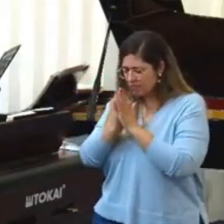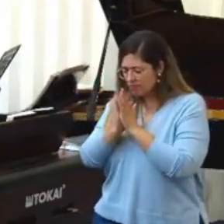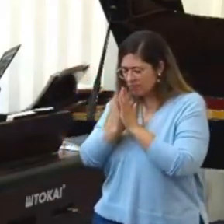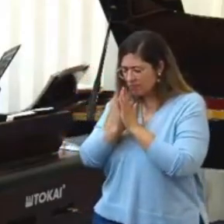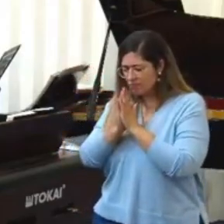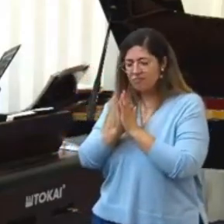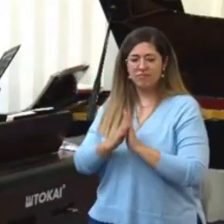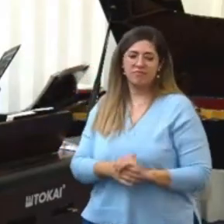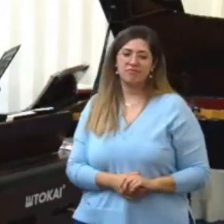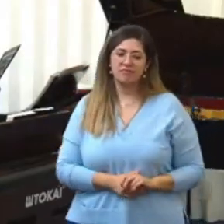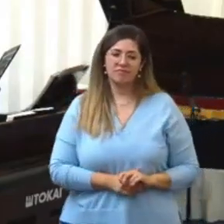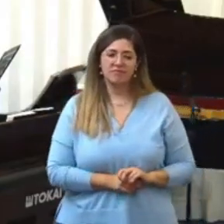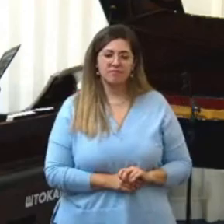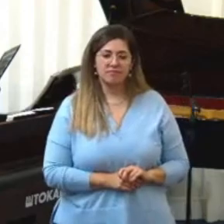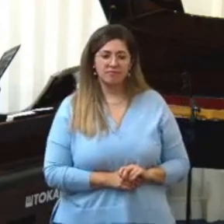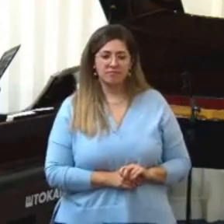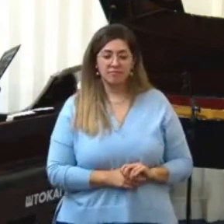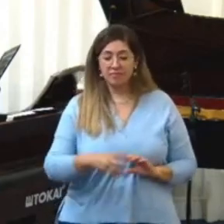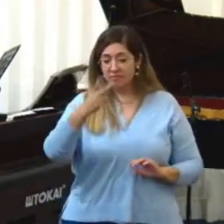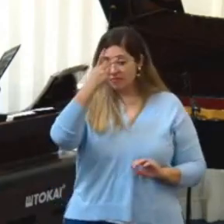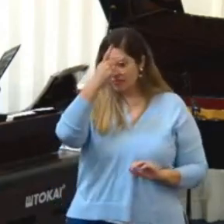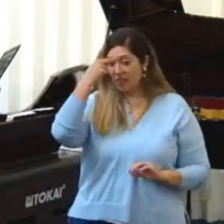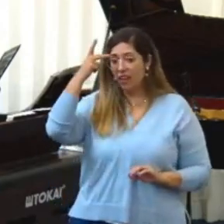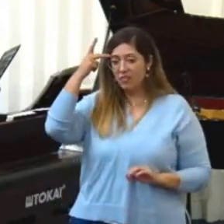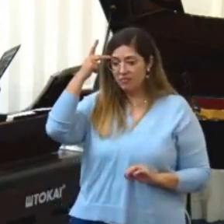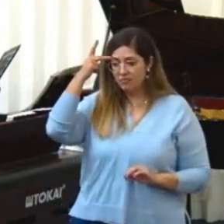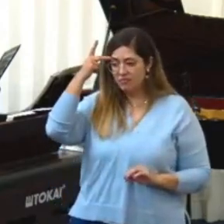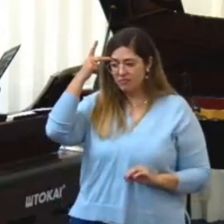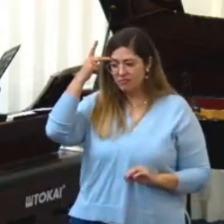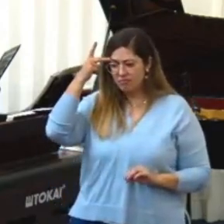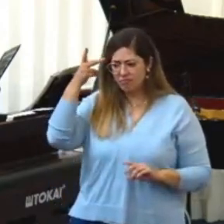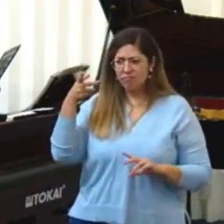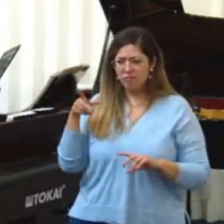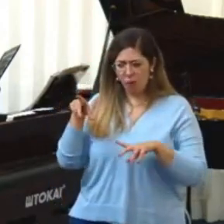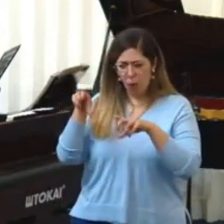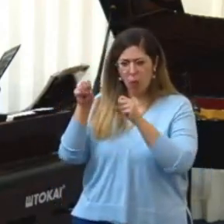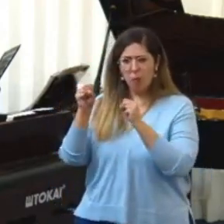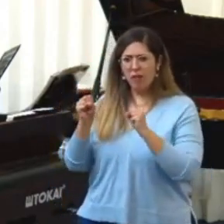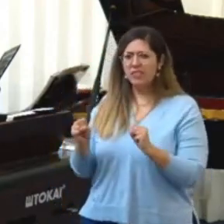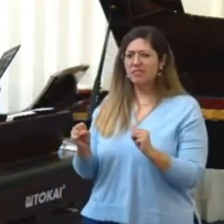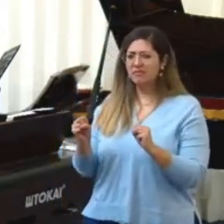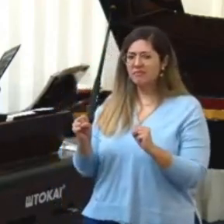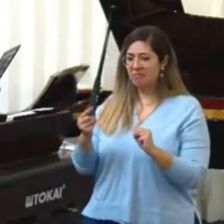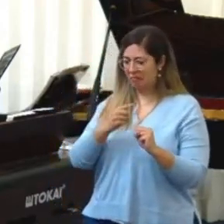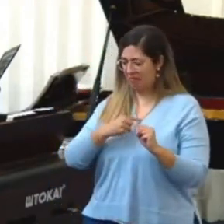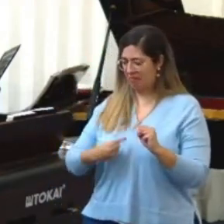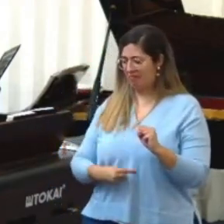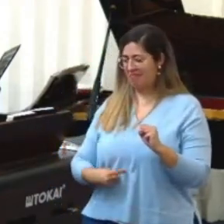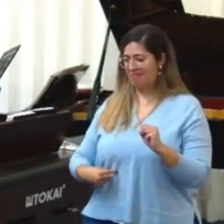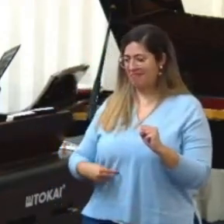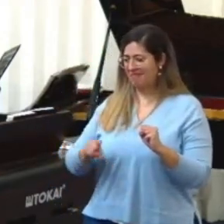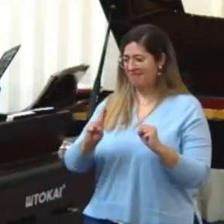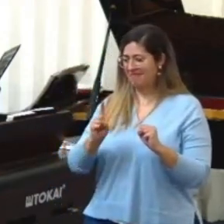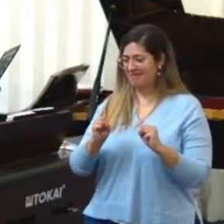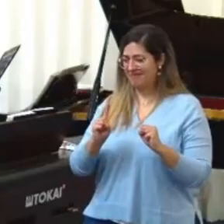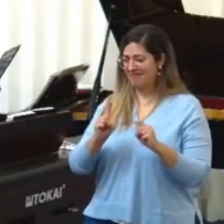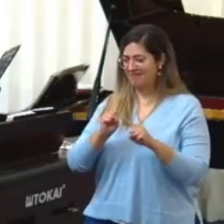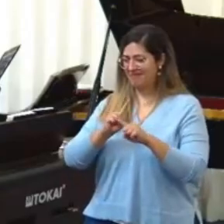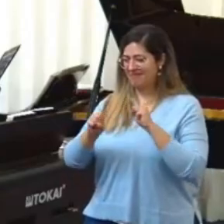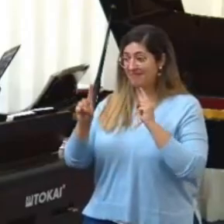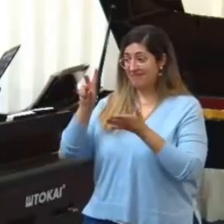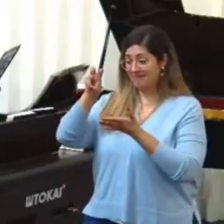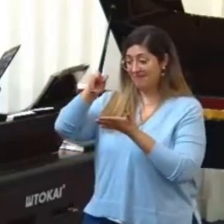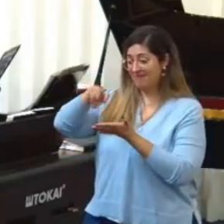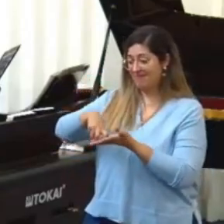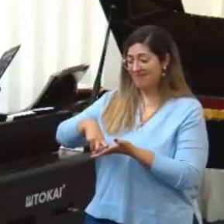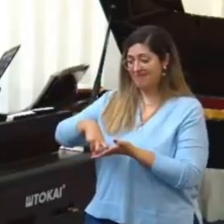Ali está alguém que possivelmente será alguém com grande poder. Tira os joelhos dobrados